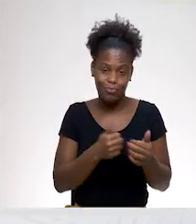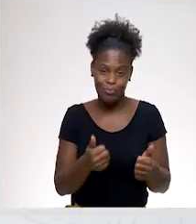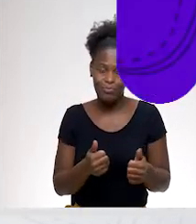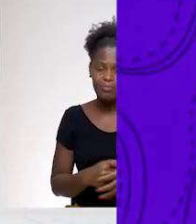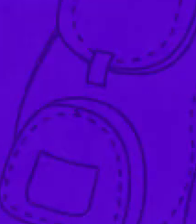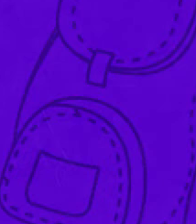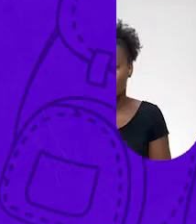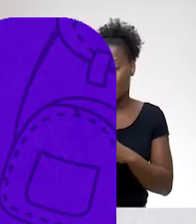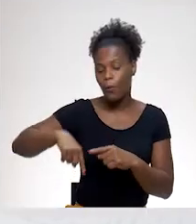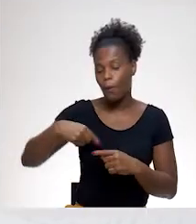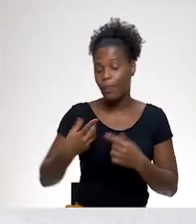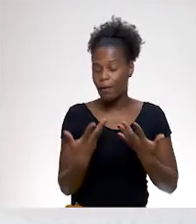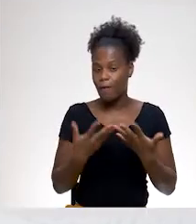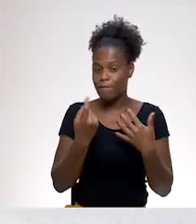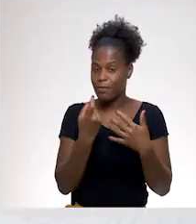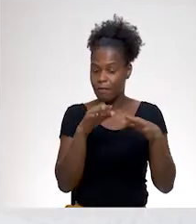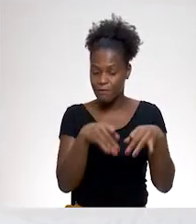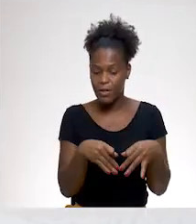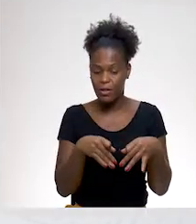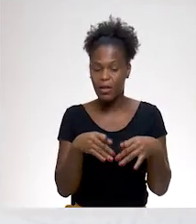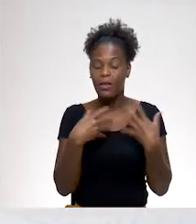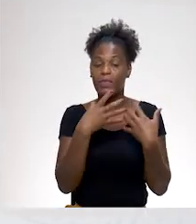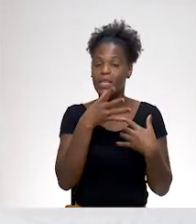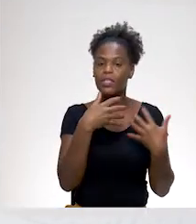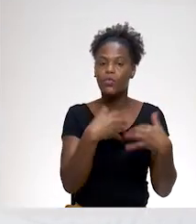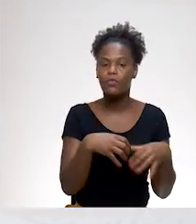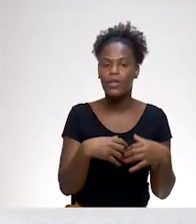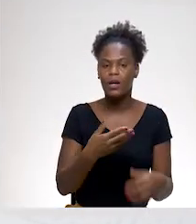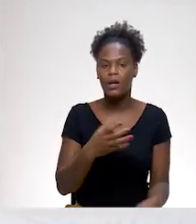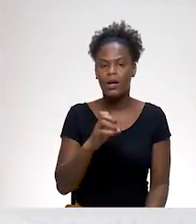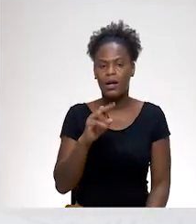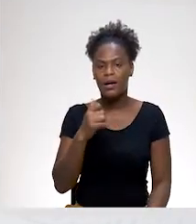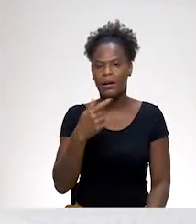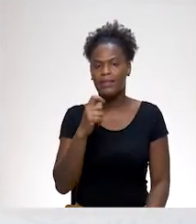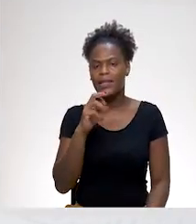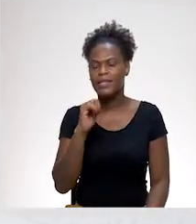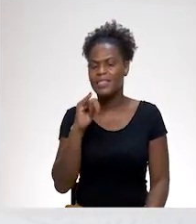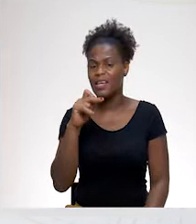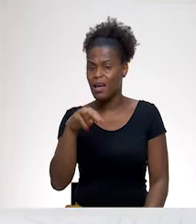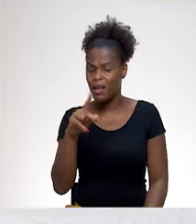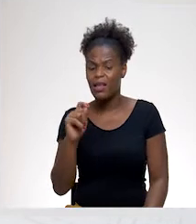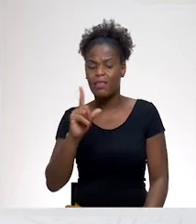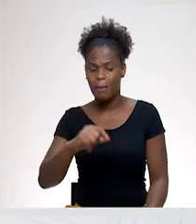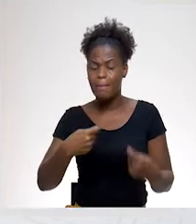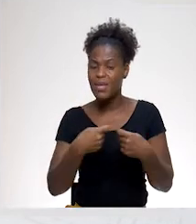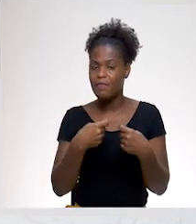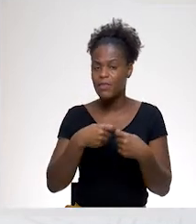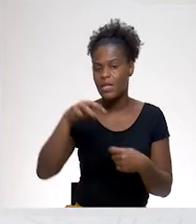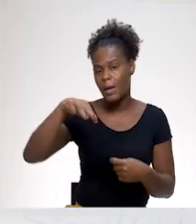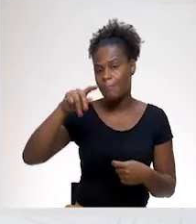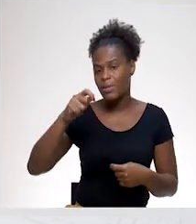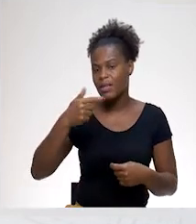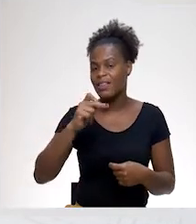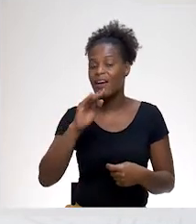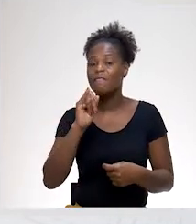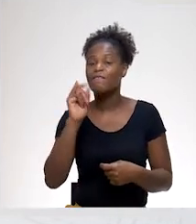certo. E para terminar, a dúvida cartesiana é também metafísica. Por quê? Porque